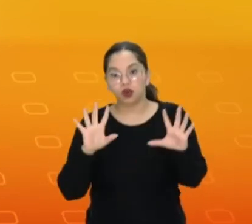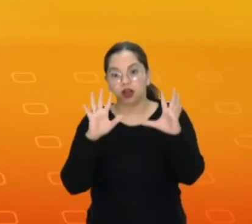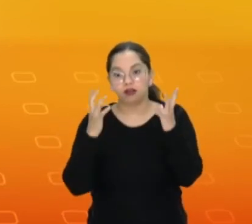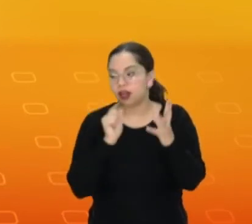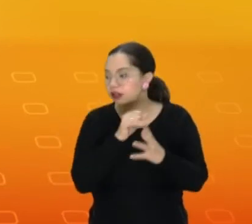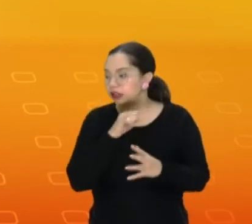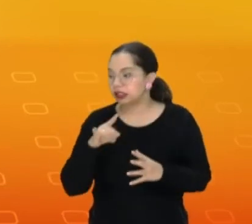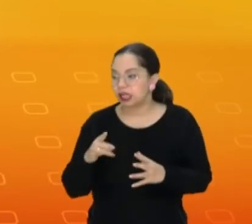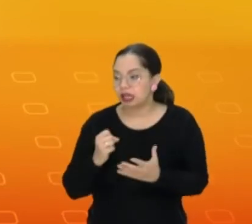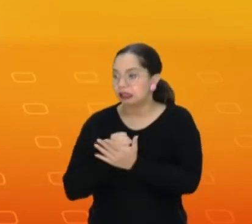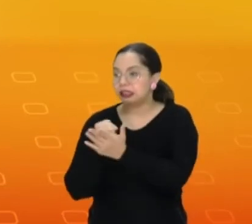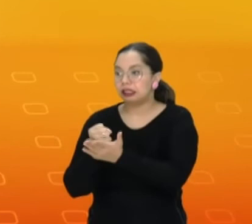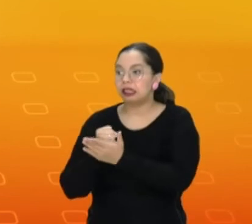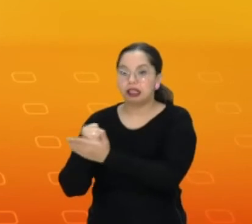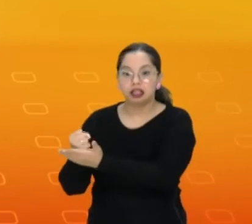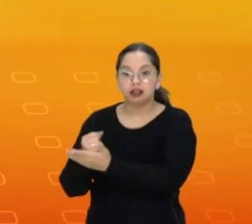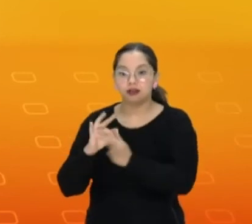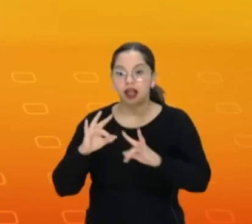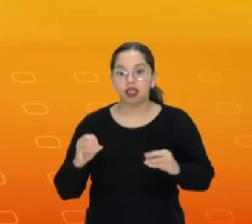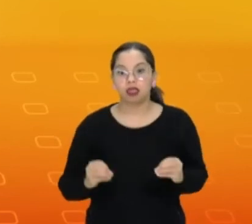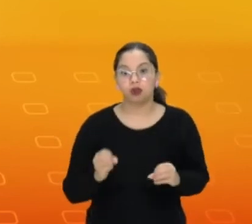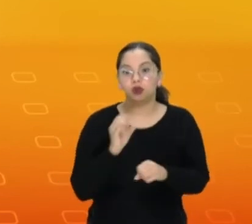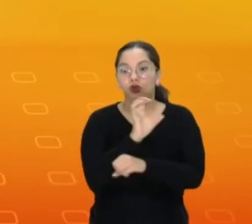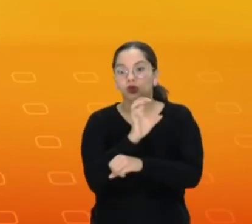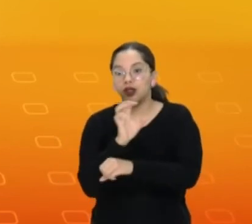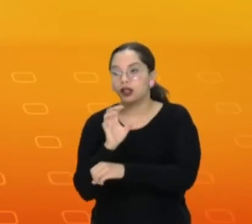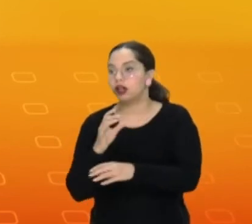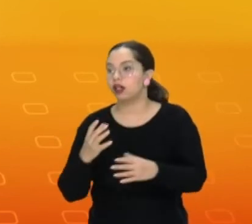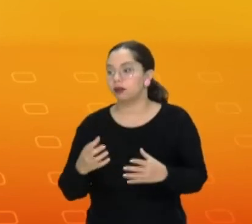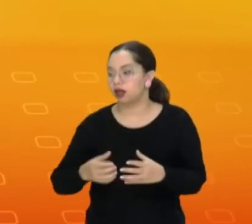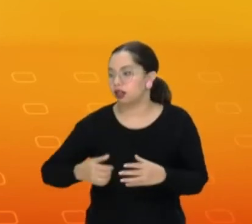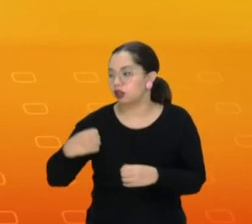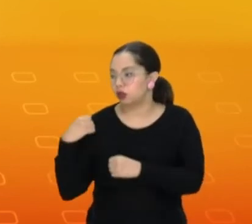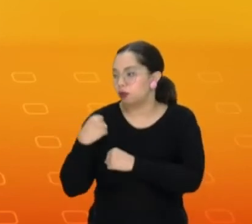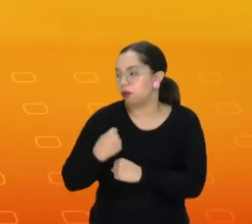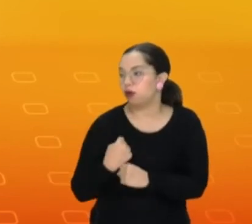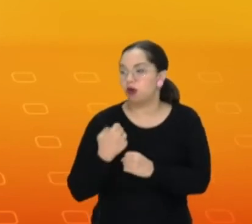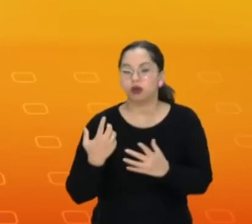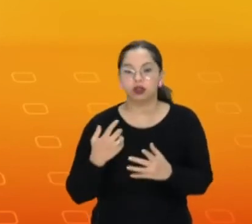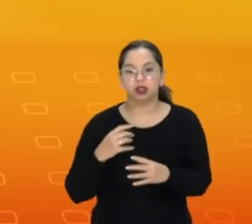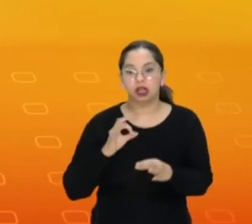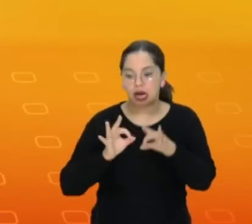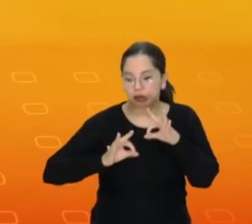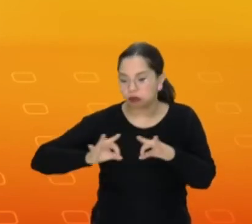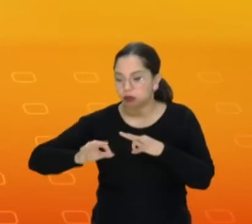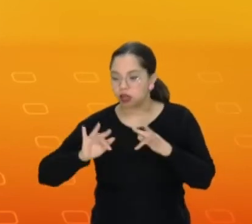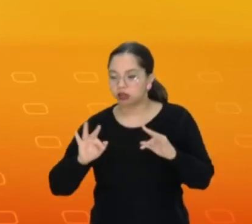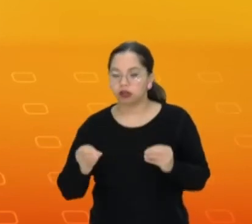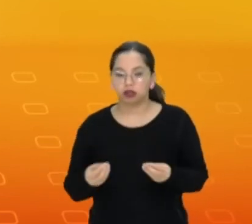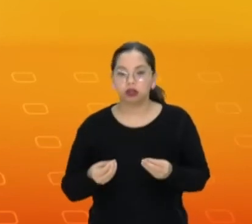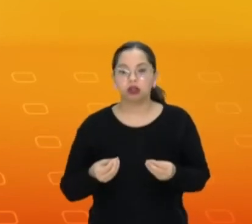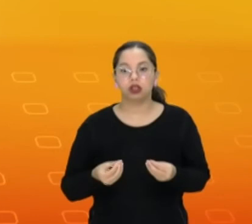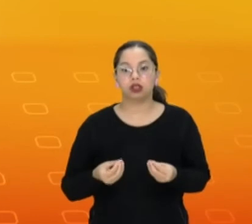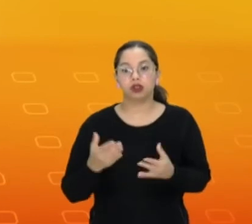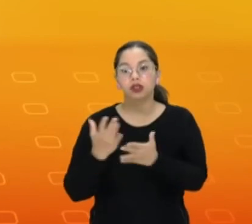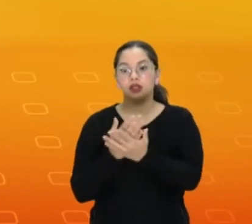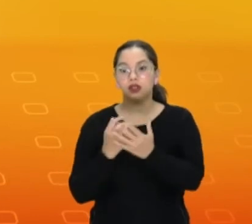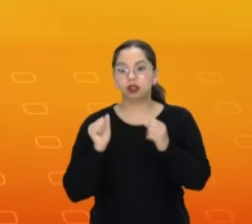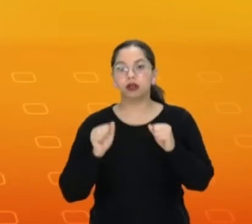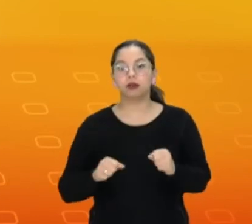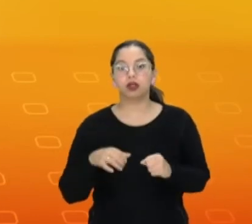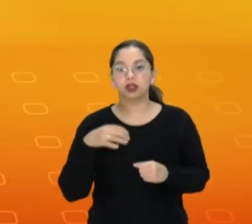da noite de gastar a grana talvez vale a pena pensar em que formas de trabalho diferentes possam se